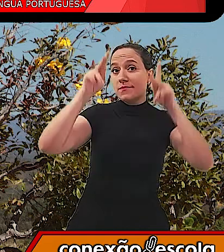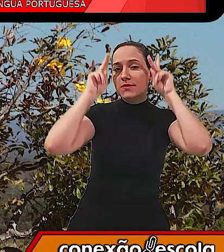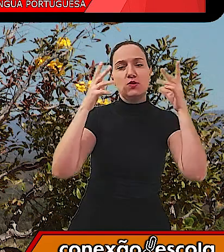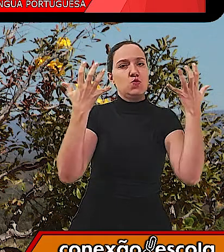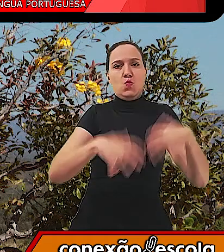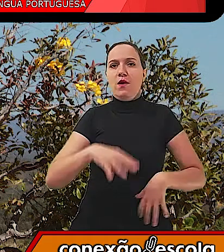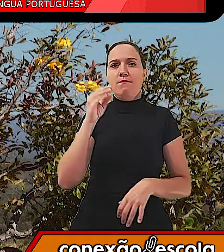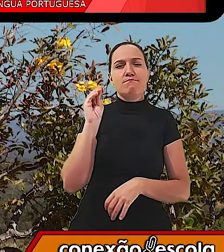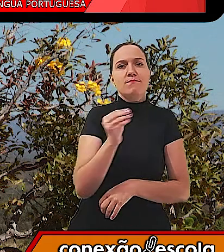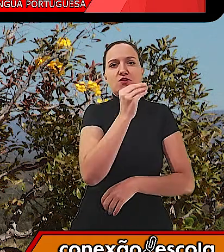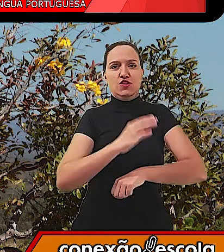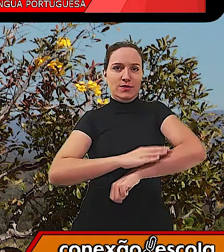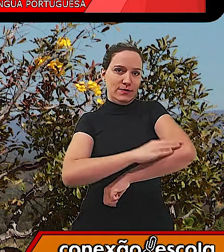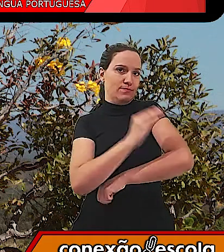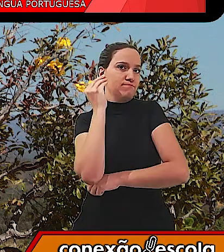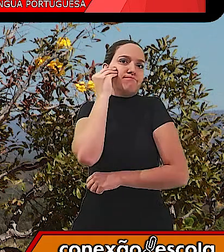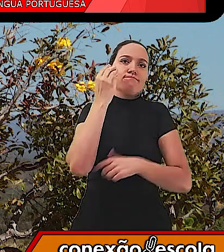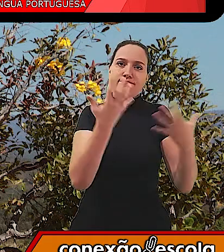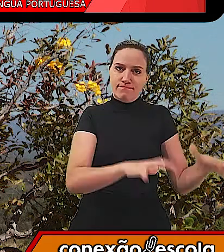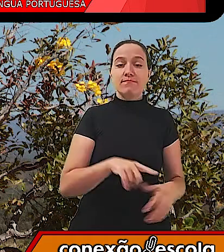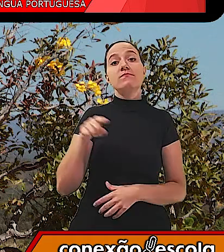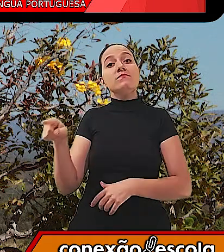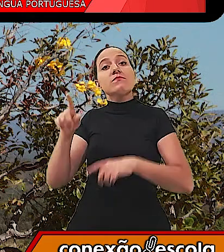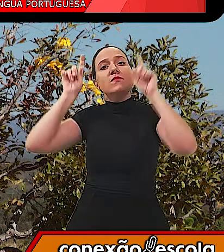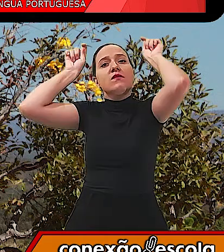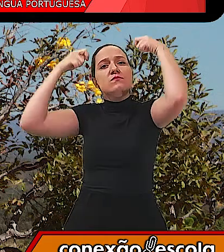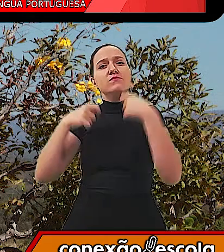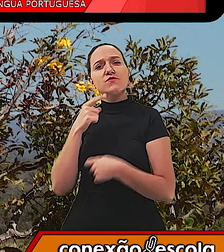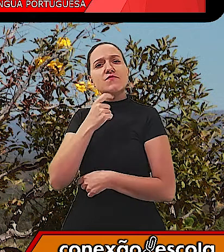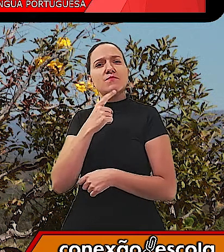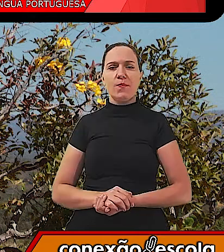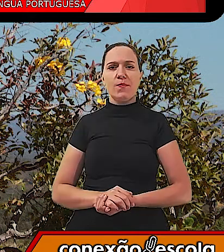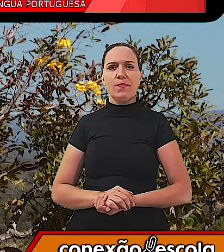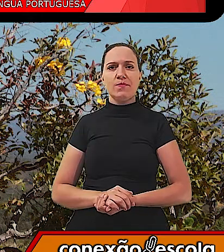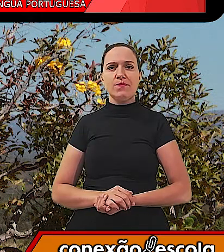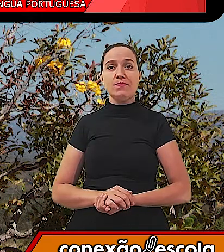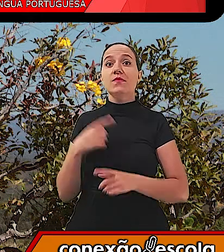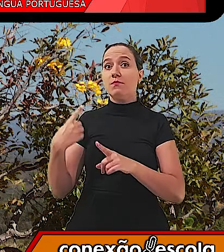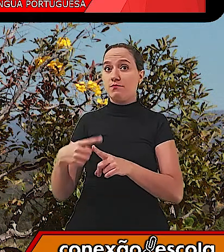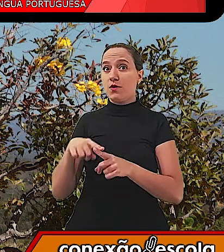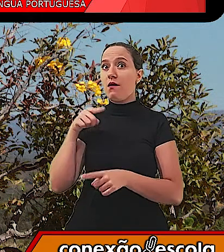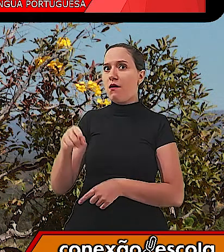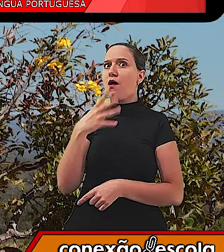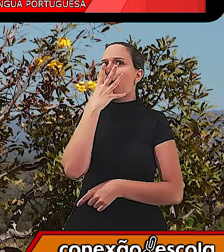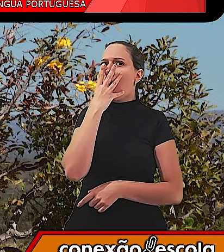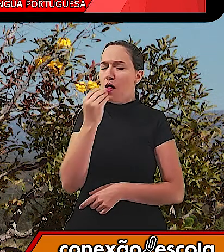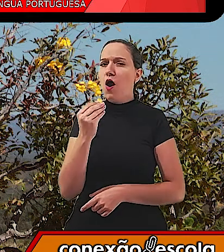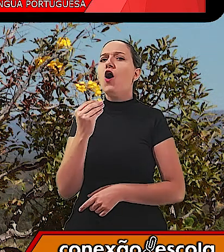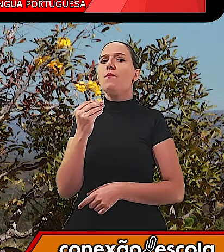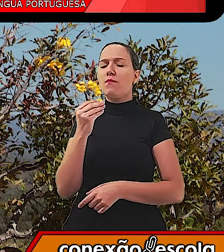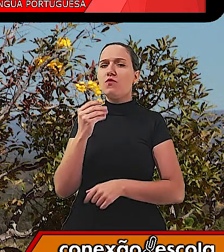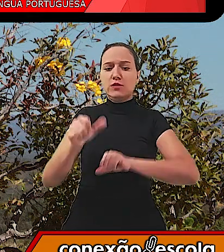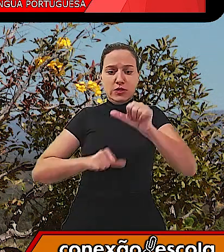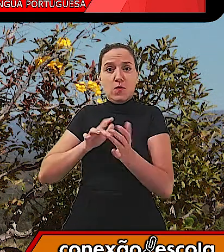sapo. Qual é o conflito da história do Chapeuzinho Vermelho? O lobo mau fingiu que era a